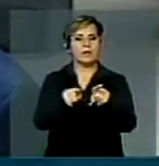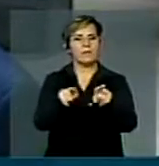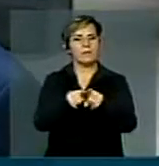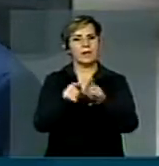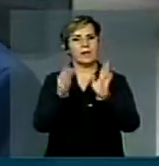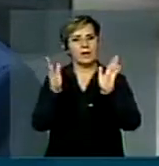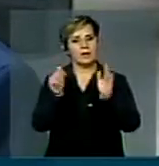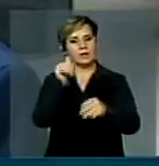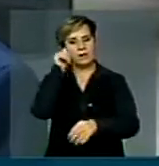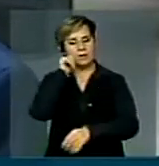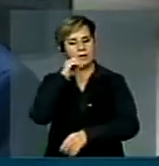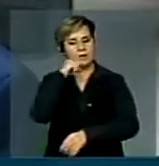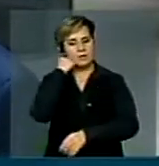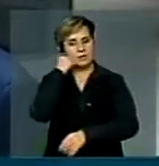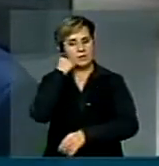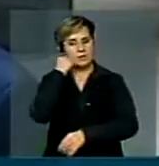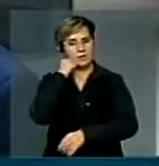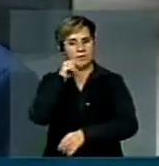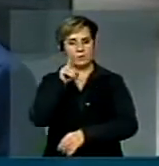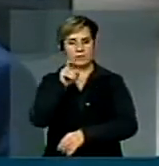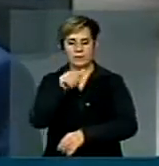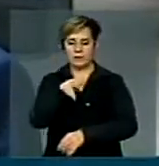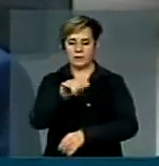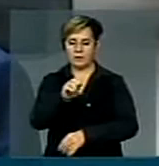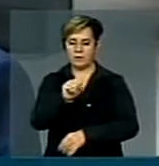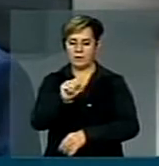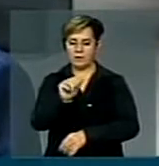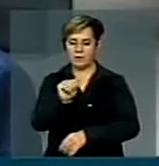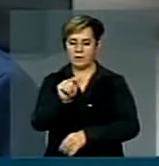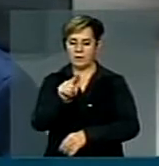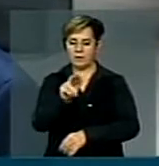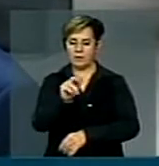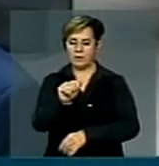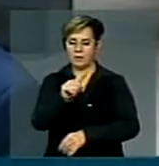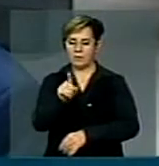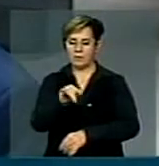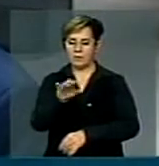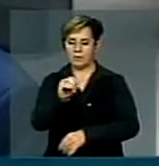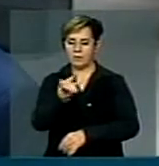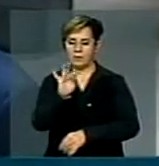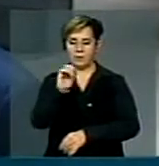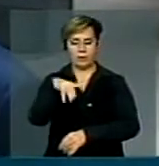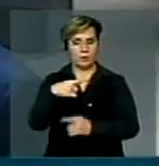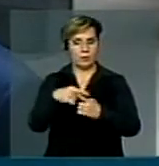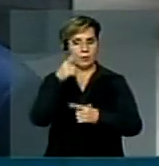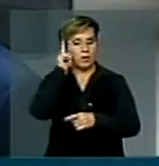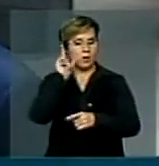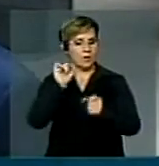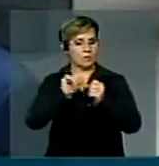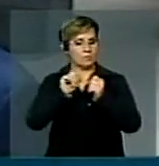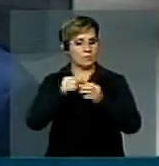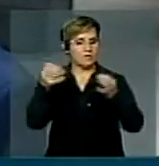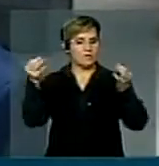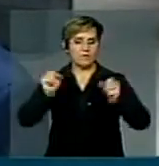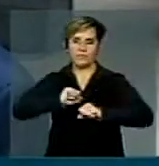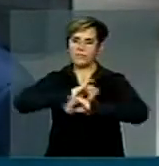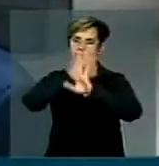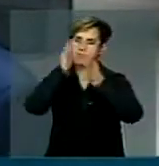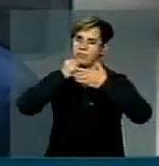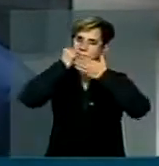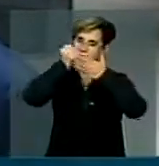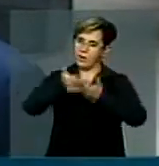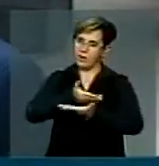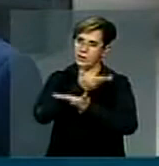hoje senadora Vanessa Graziottini, autora do projeto, que certamente essa casa no dia de ontem fez uma grande, na verdade, manifestação de